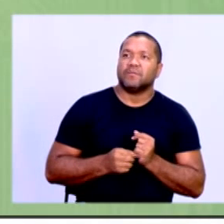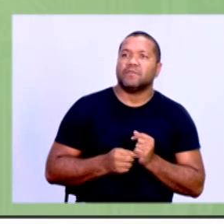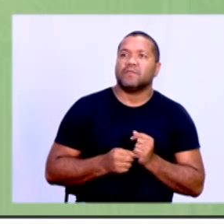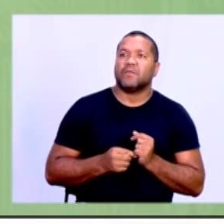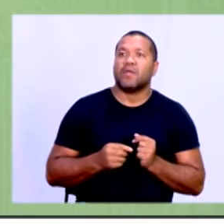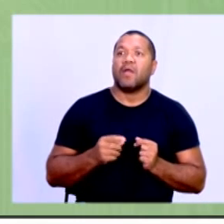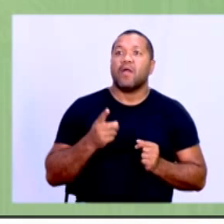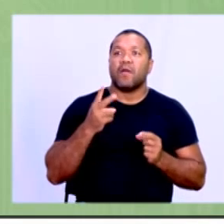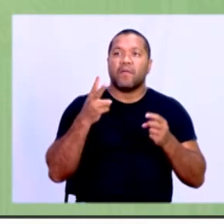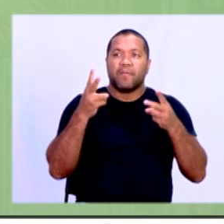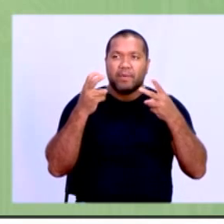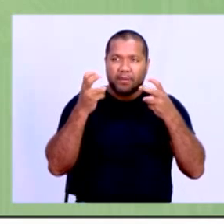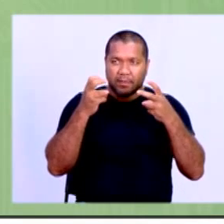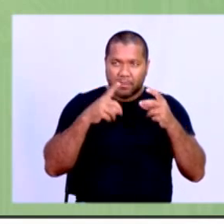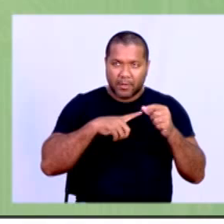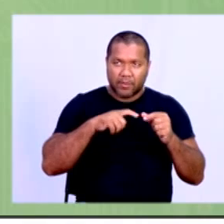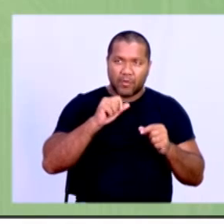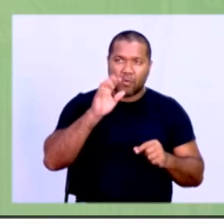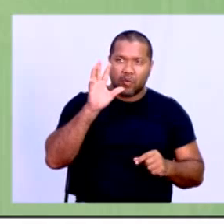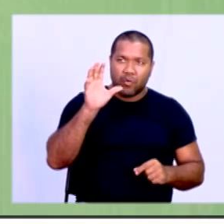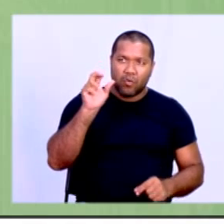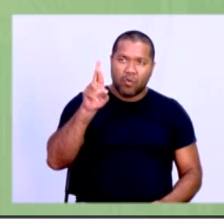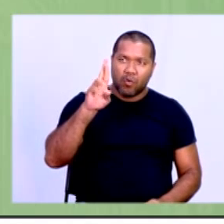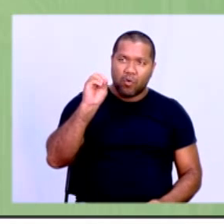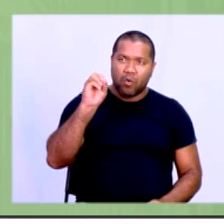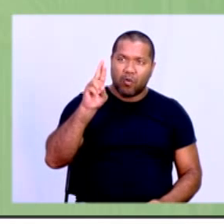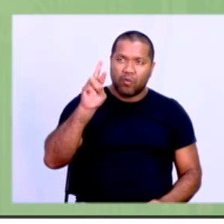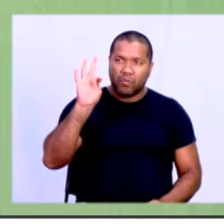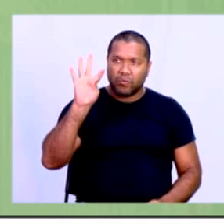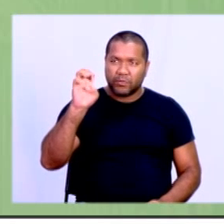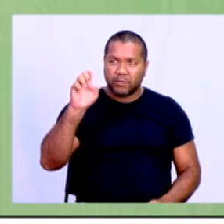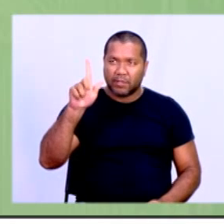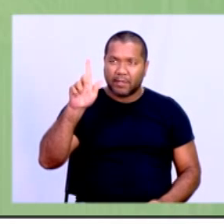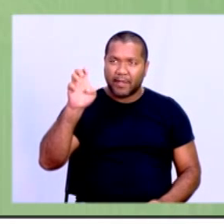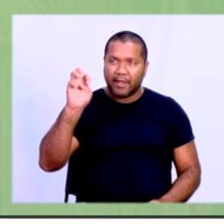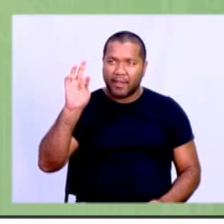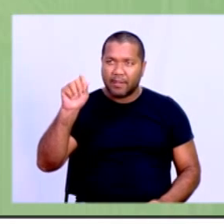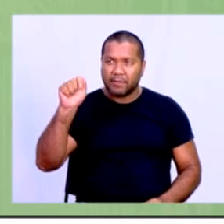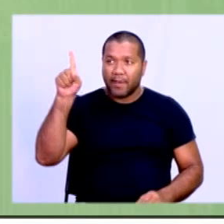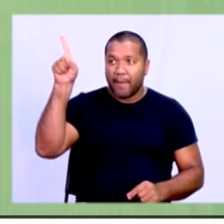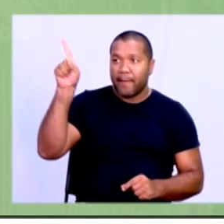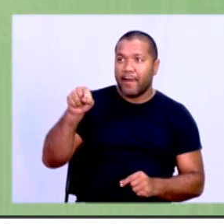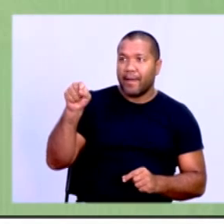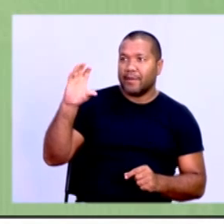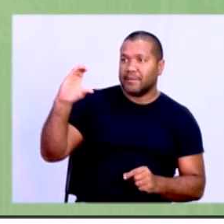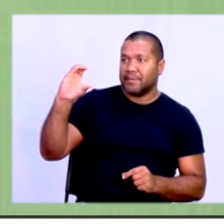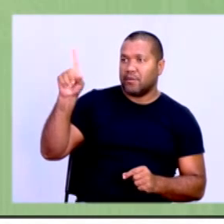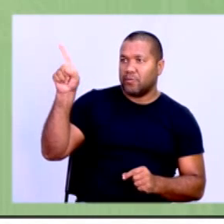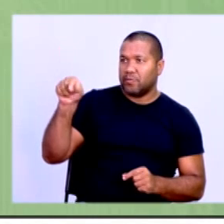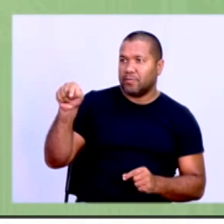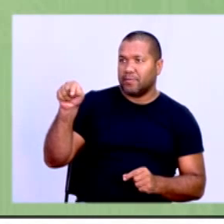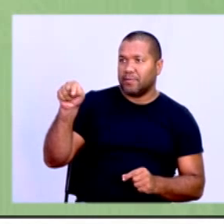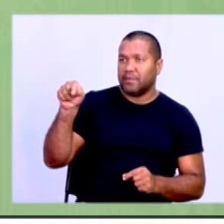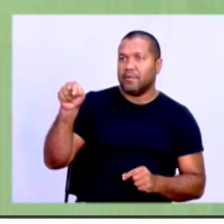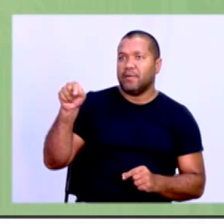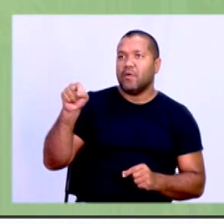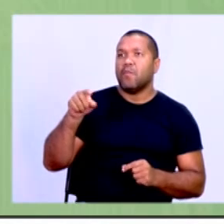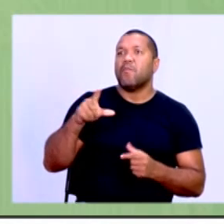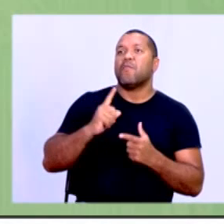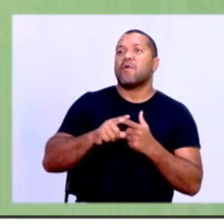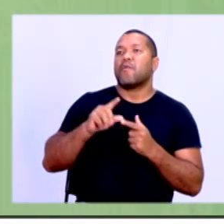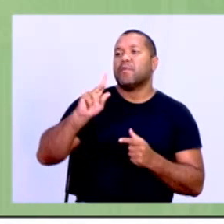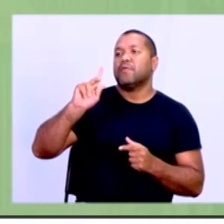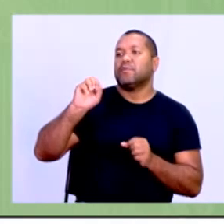notem que aqui eu tenho isso aqui, ó. Eu tenho route, get, aí eu coloco raiz, porque quando eu digito